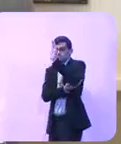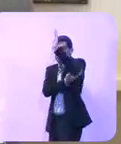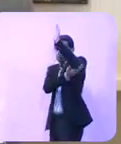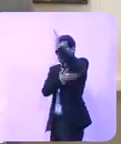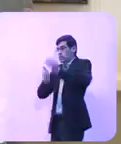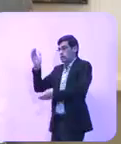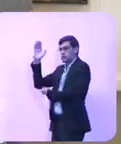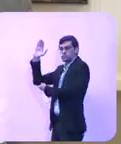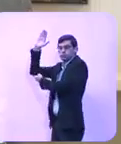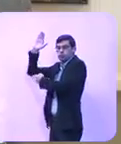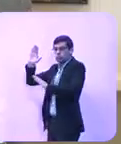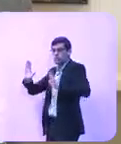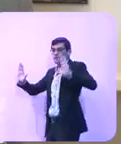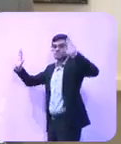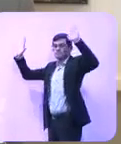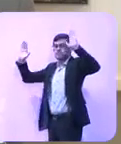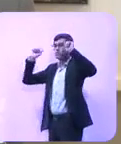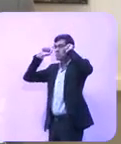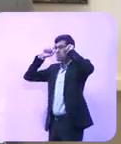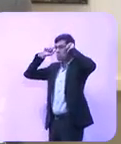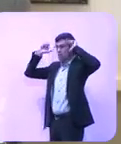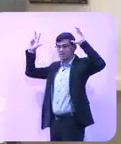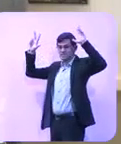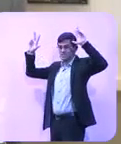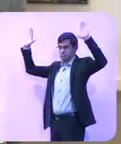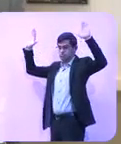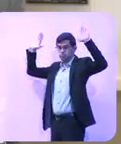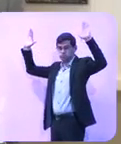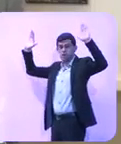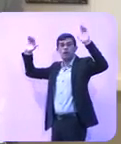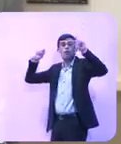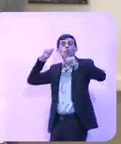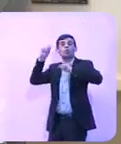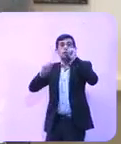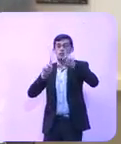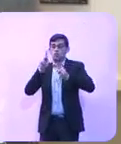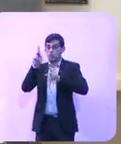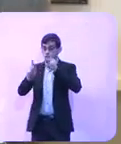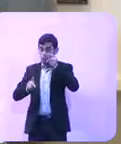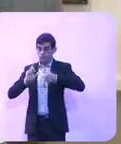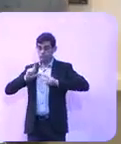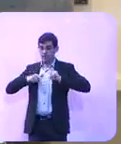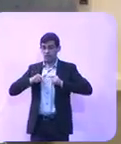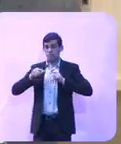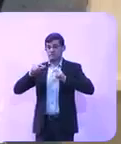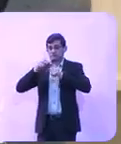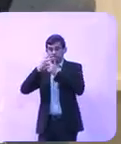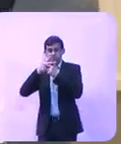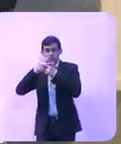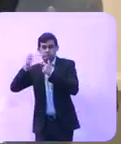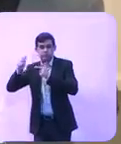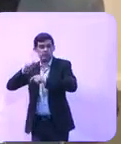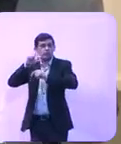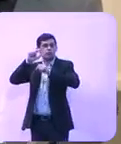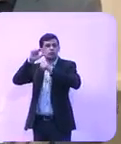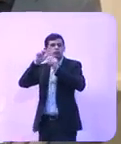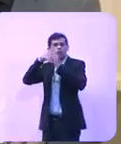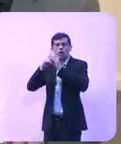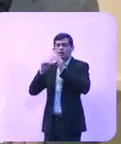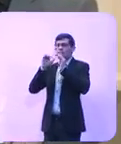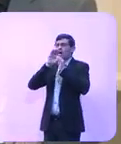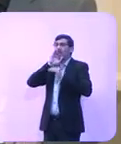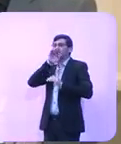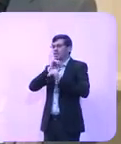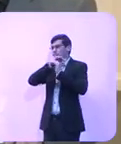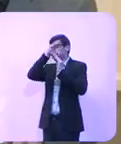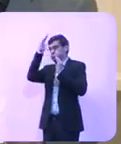lado, seguravam os braços de Moisés. E desse modo, os seus braços ficaram levantados até o pôr